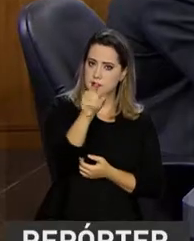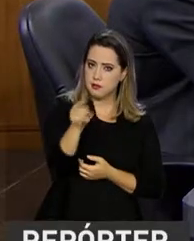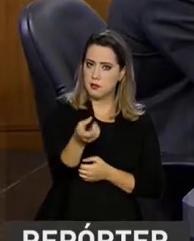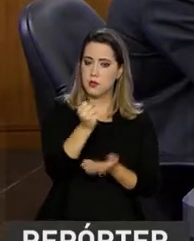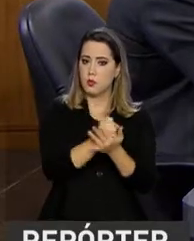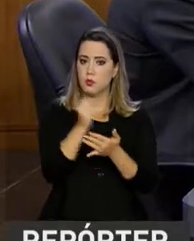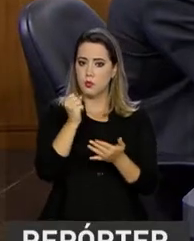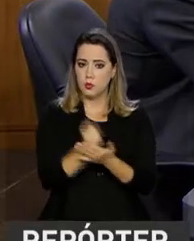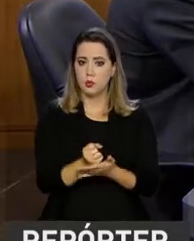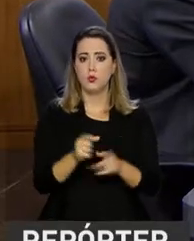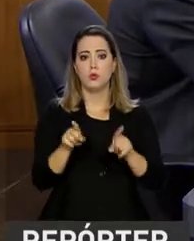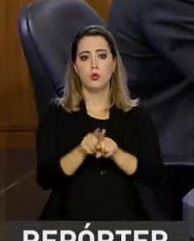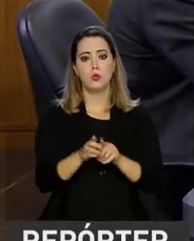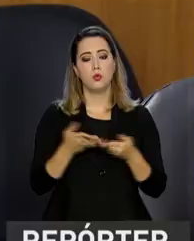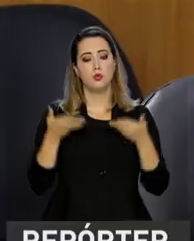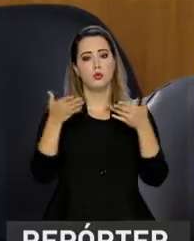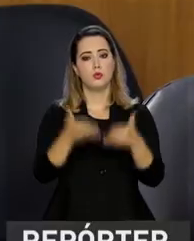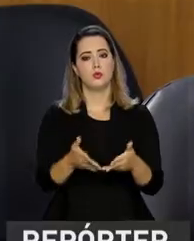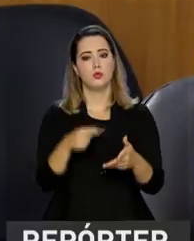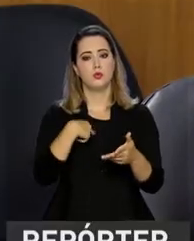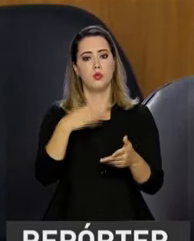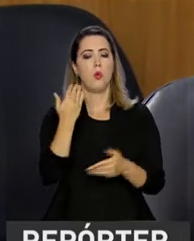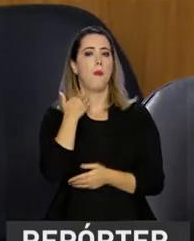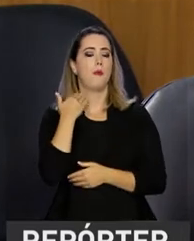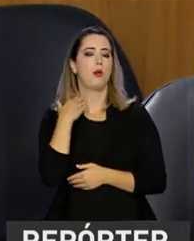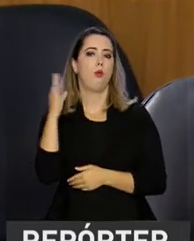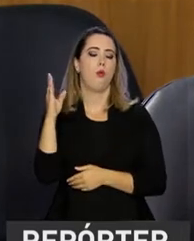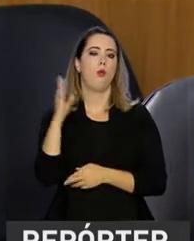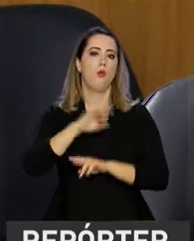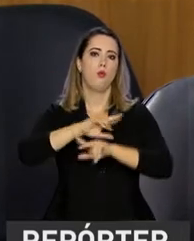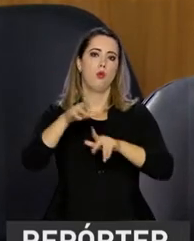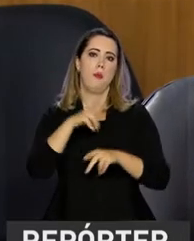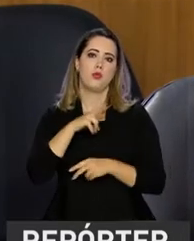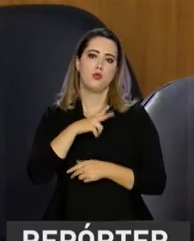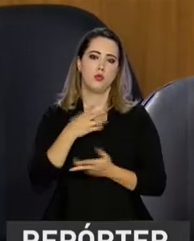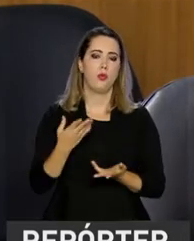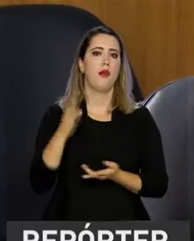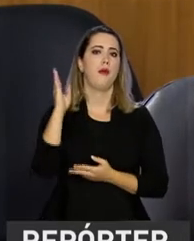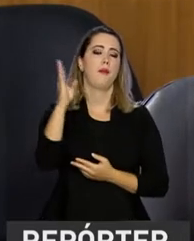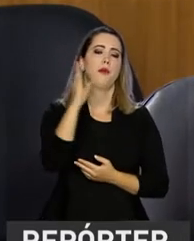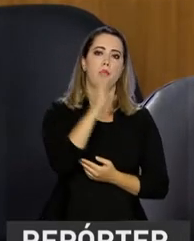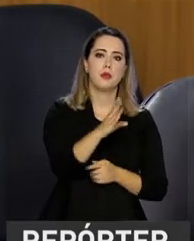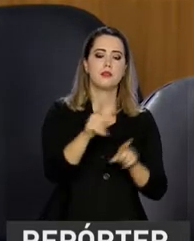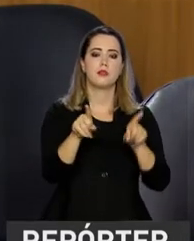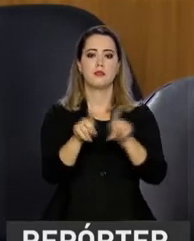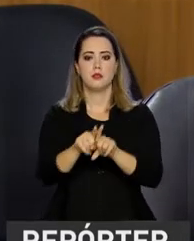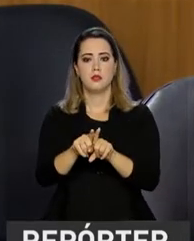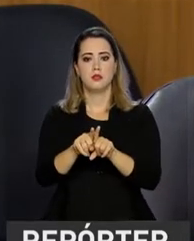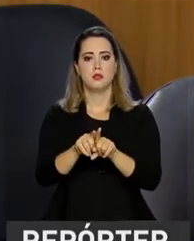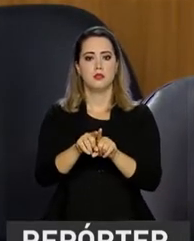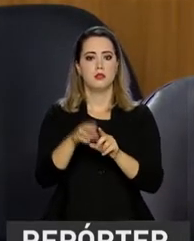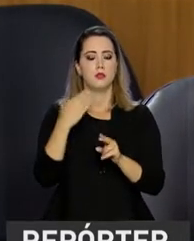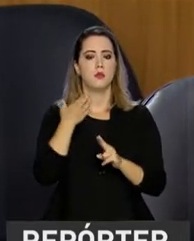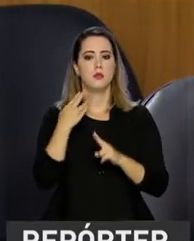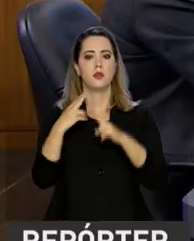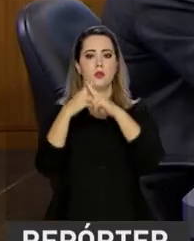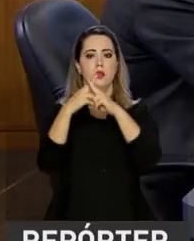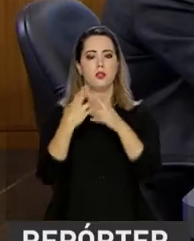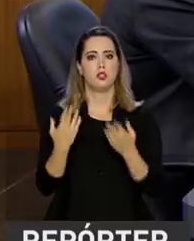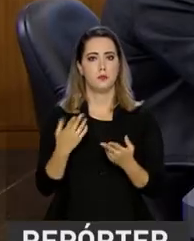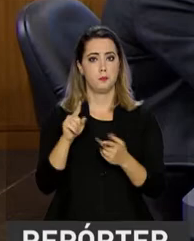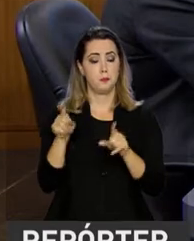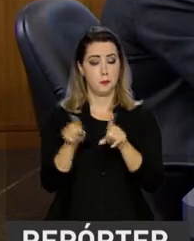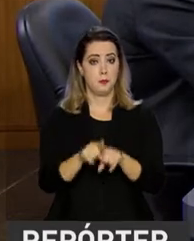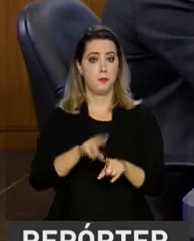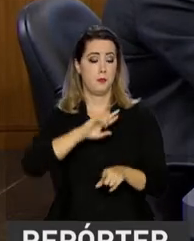confunde público ou não com os bancos privados incluindo o banco do brasil e caixa econômica federal o